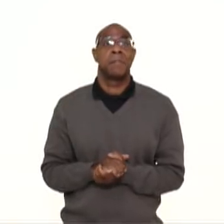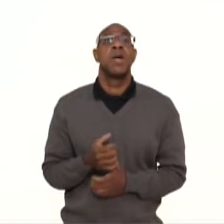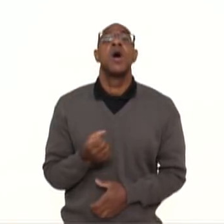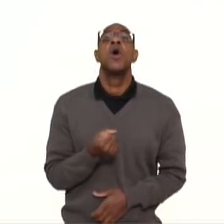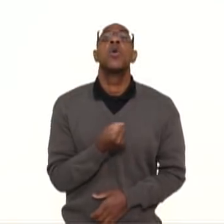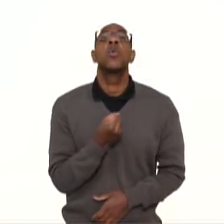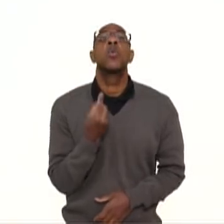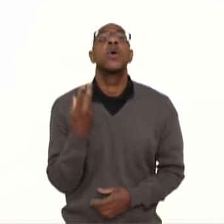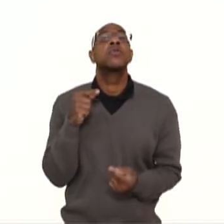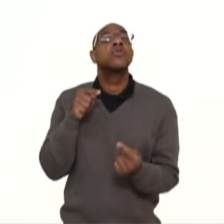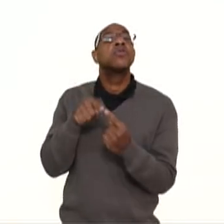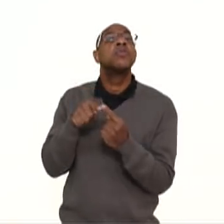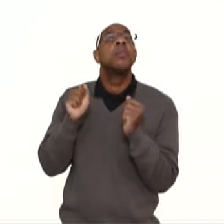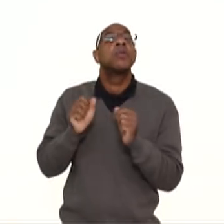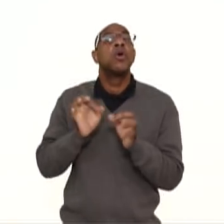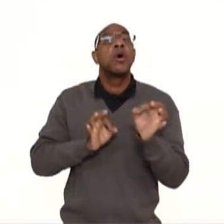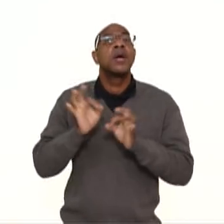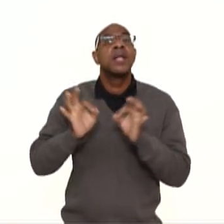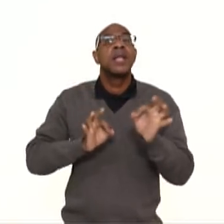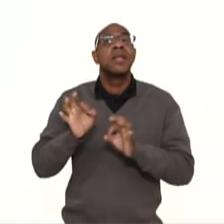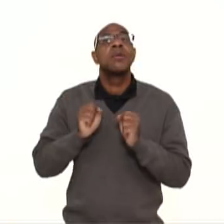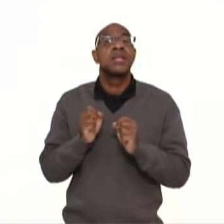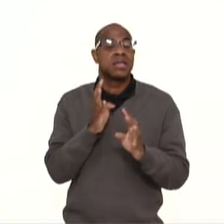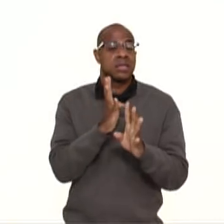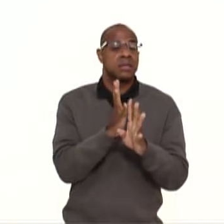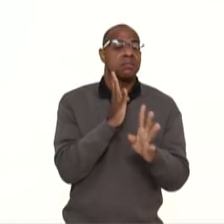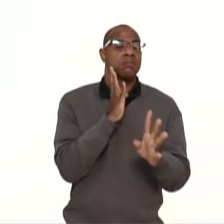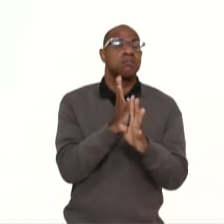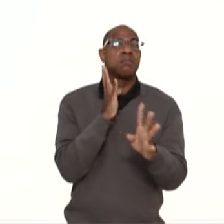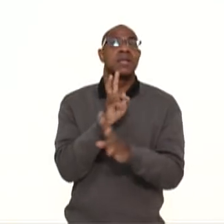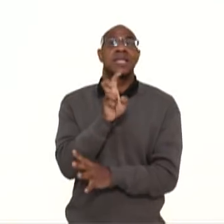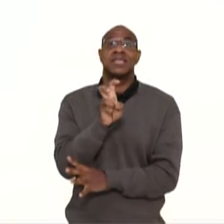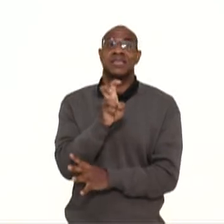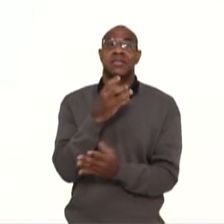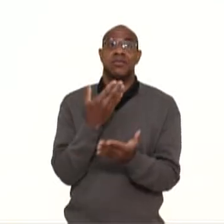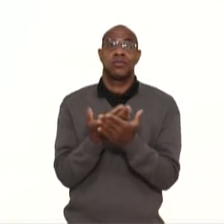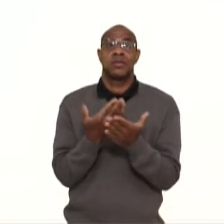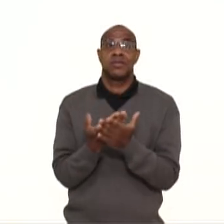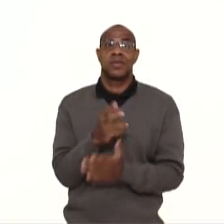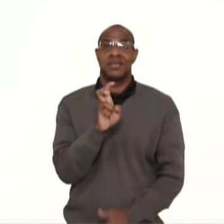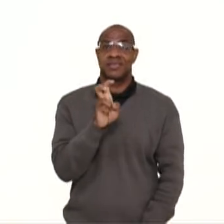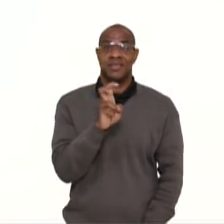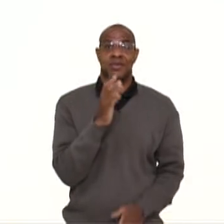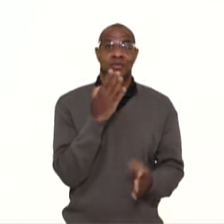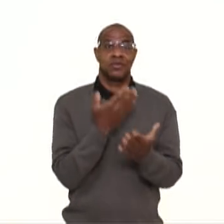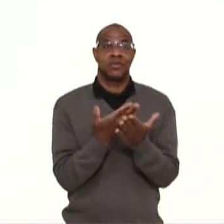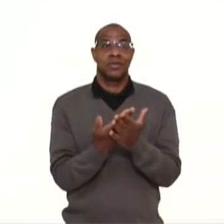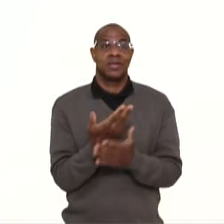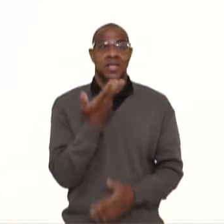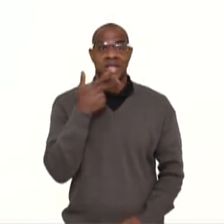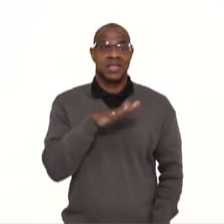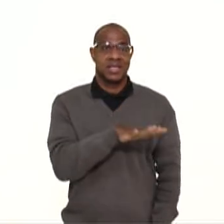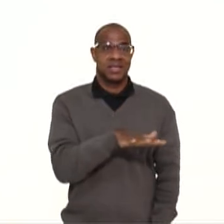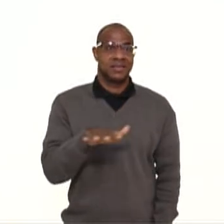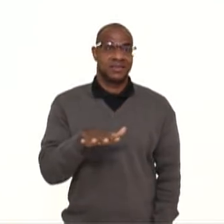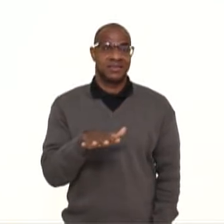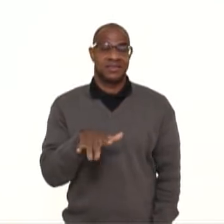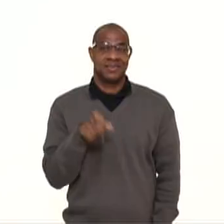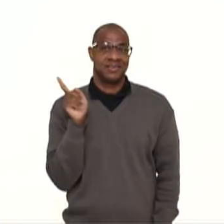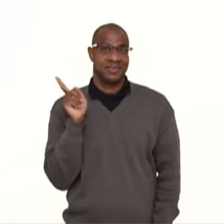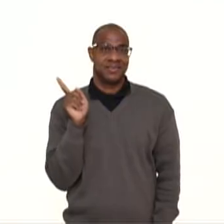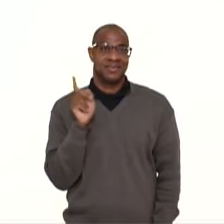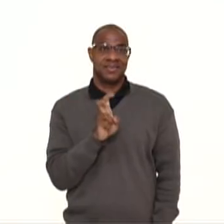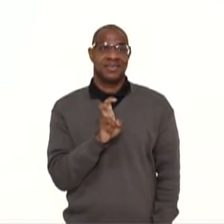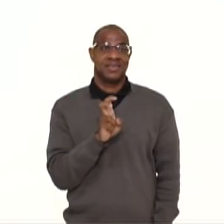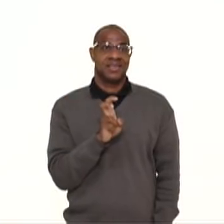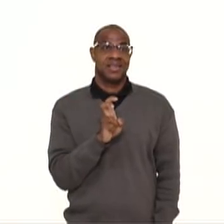quantas maneiras podemos organizar uma fila de 5 estudantes? Então, eu tenho 5 estudantes, está aqui as 5 crianças, né, meninos e meninas.